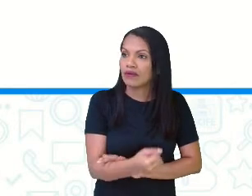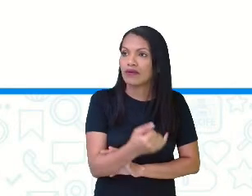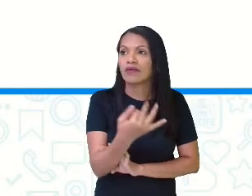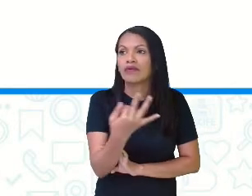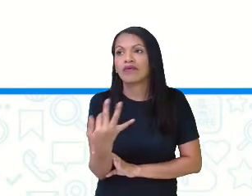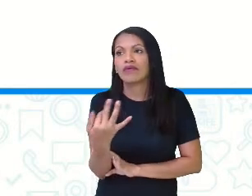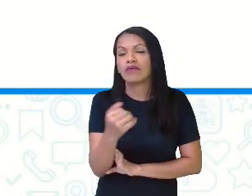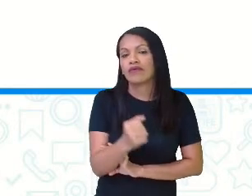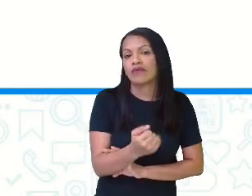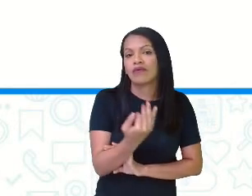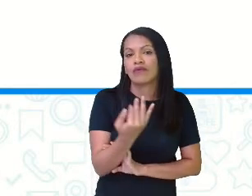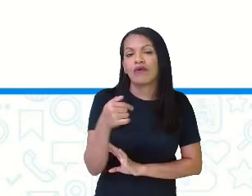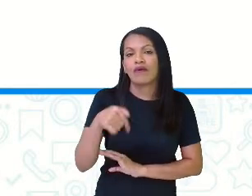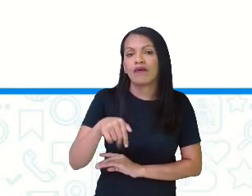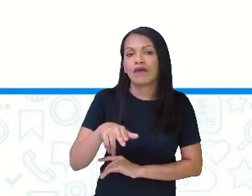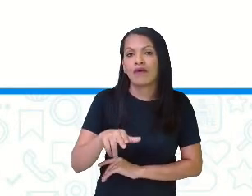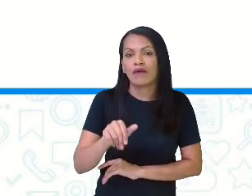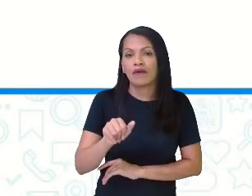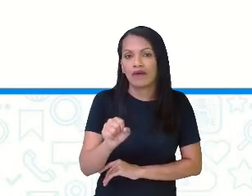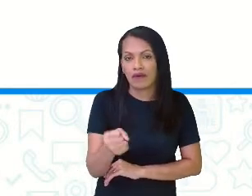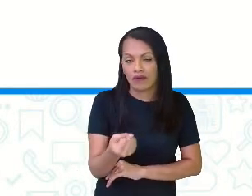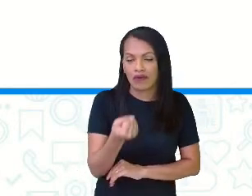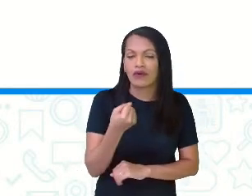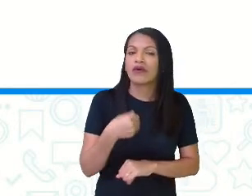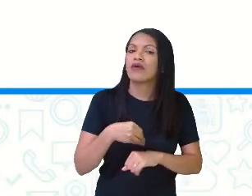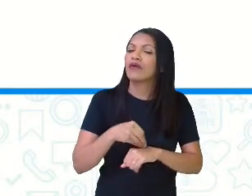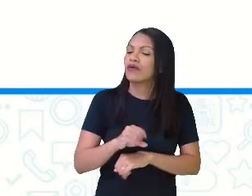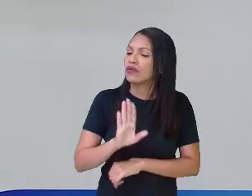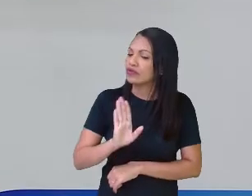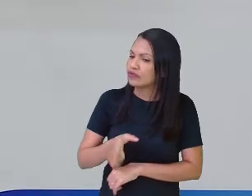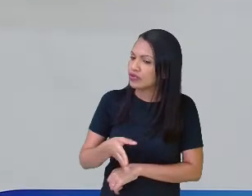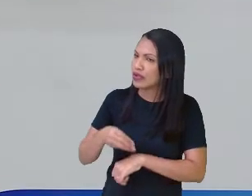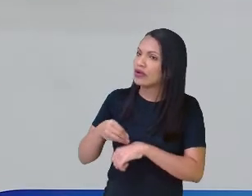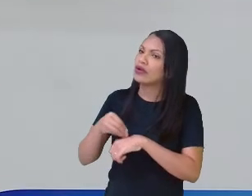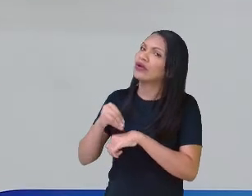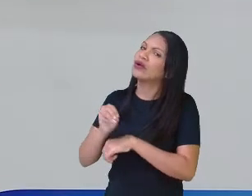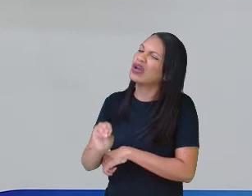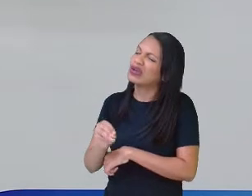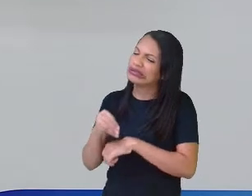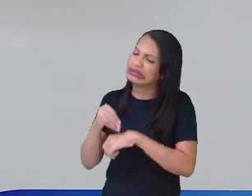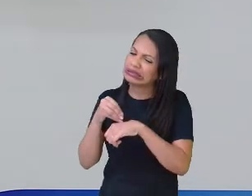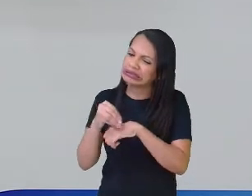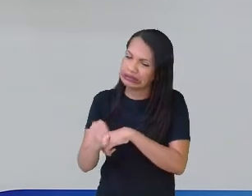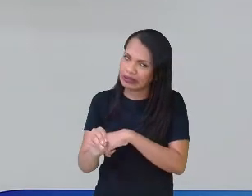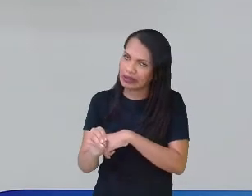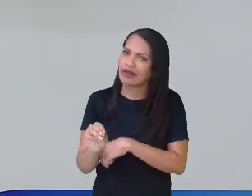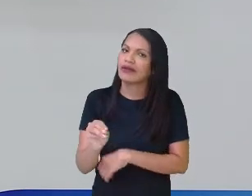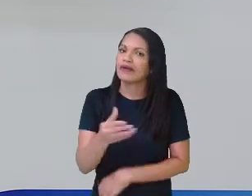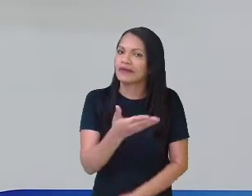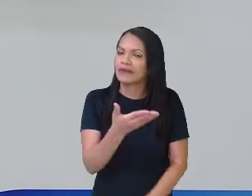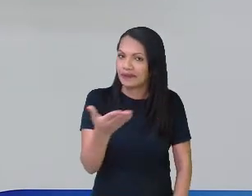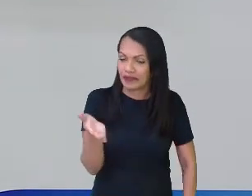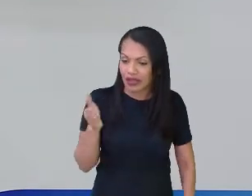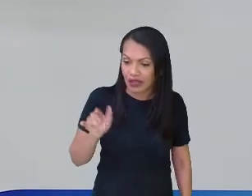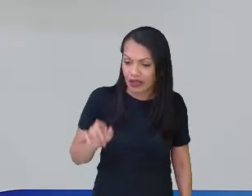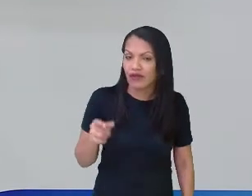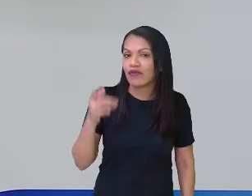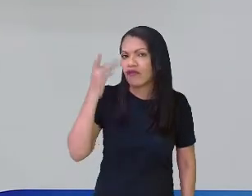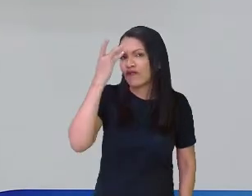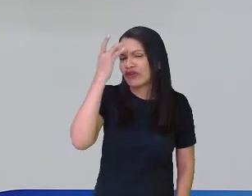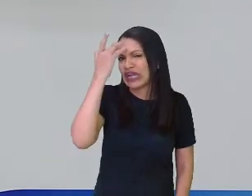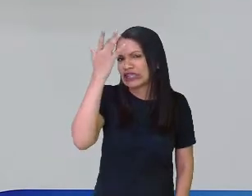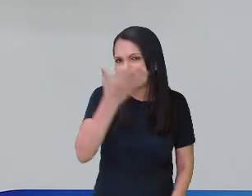aí, quais. Eu já dei um spoiler, eu tenho mania de dar spoiler pro quinto ano. Eu